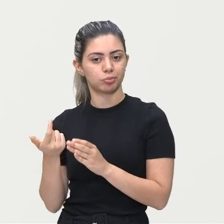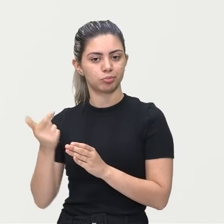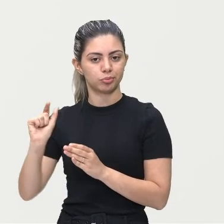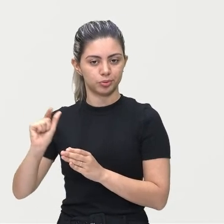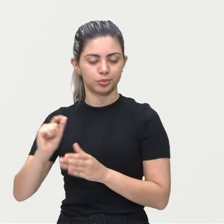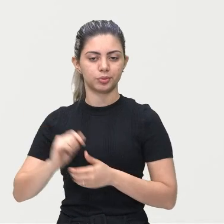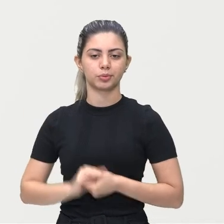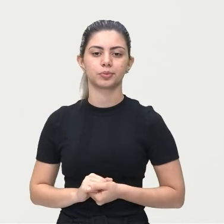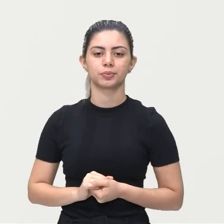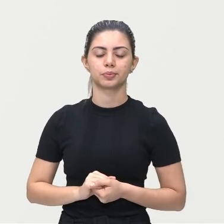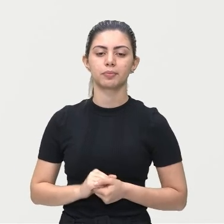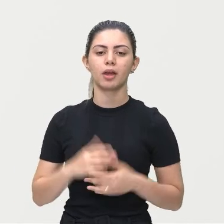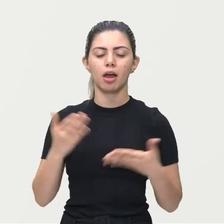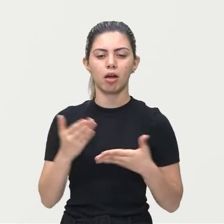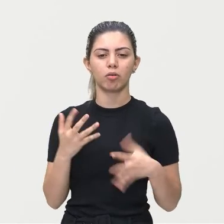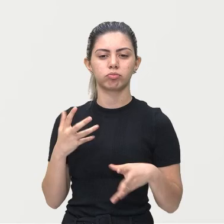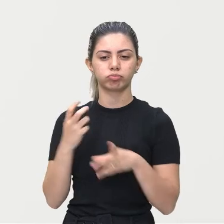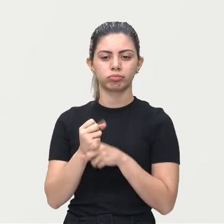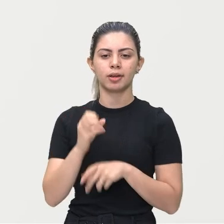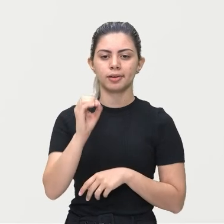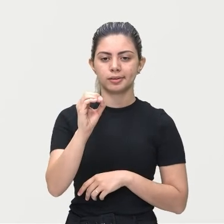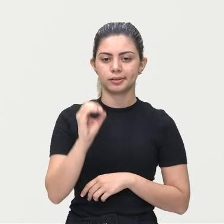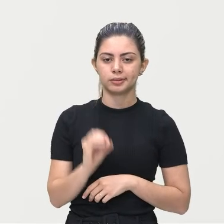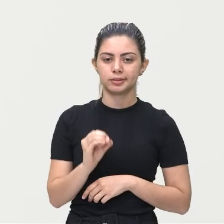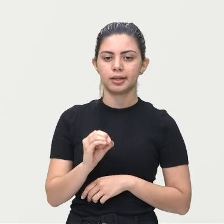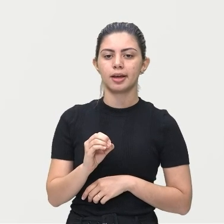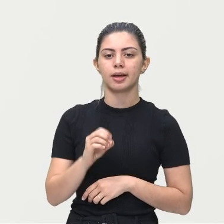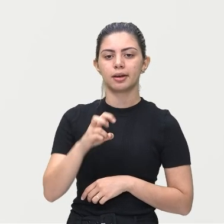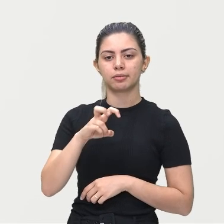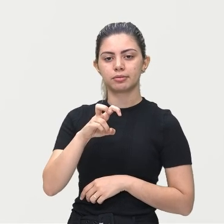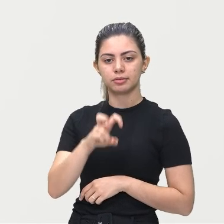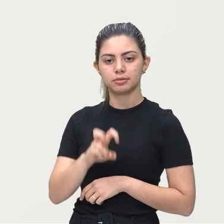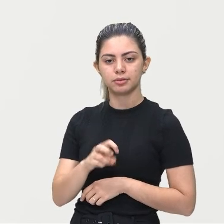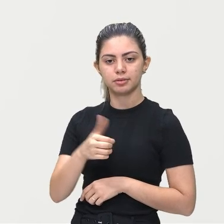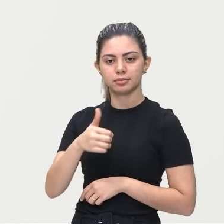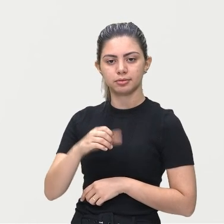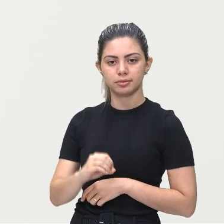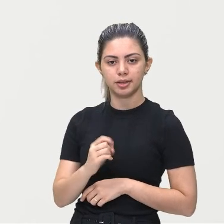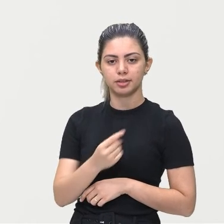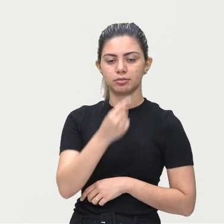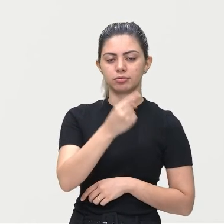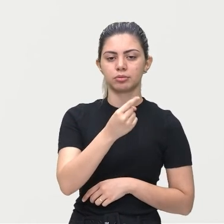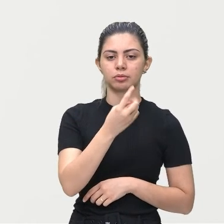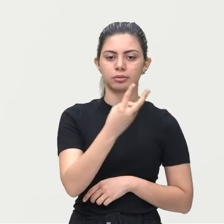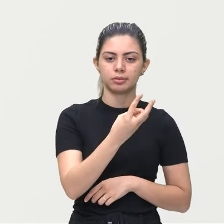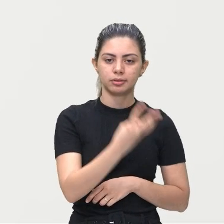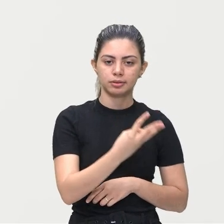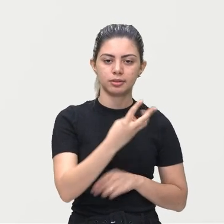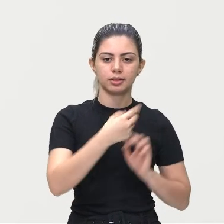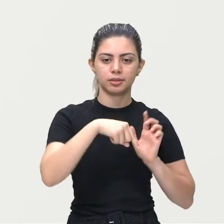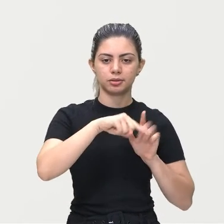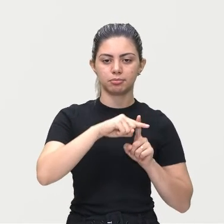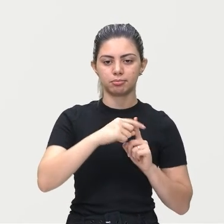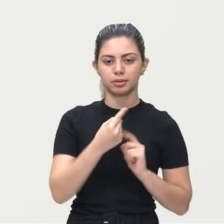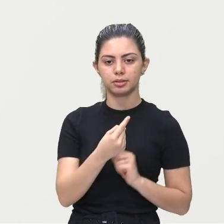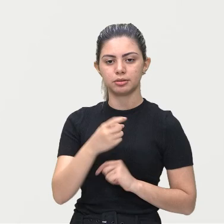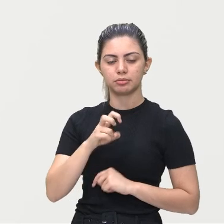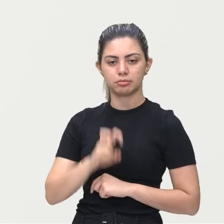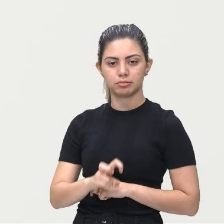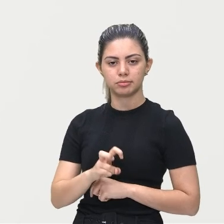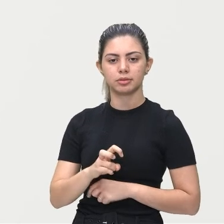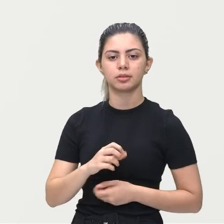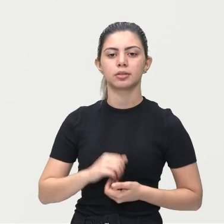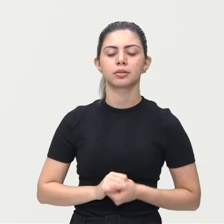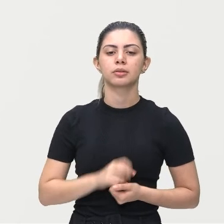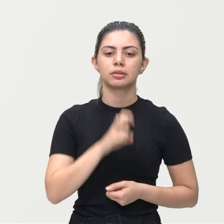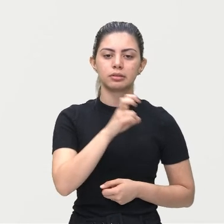3,150, lá vai, ó. Beleza, aí 0, 5, 5, 10 vai 1, 3 e 1, 4 e 1, 5, vírgula, aqui 5